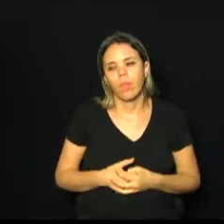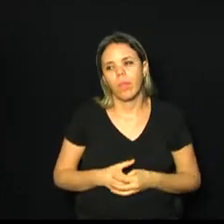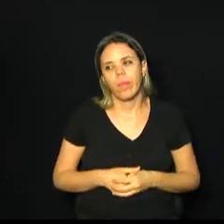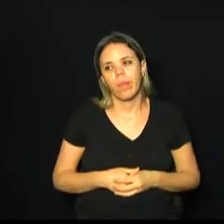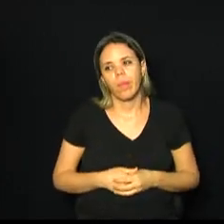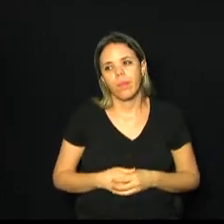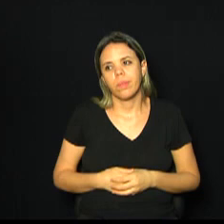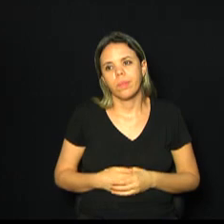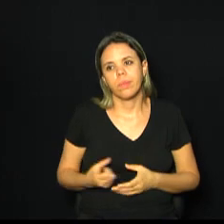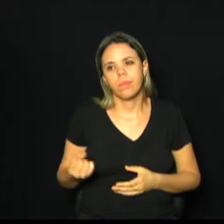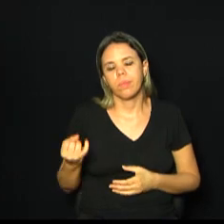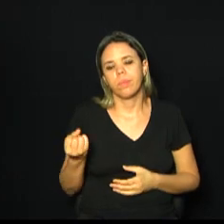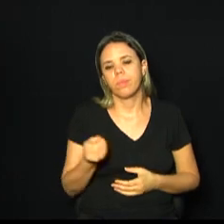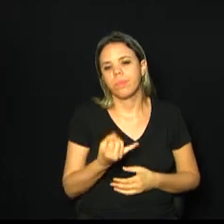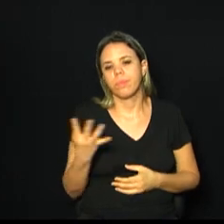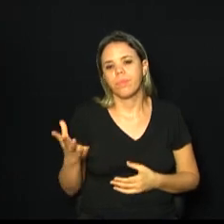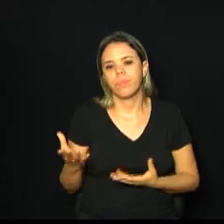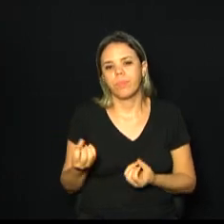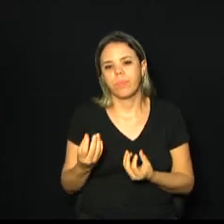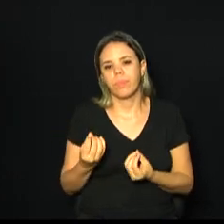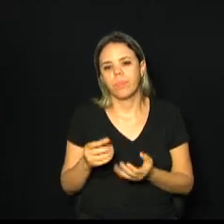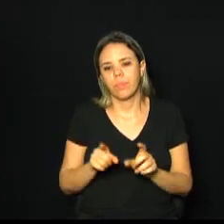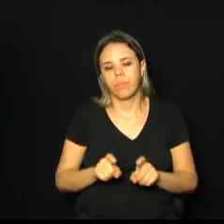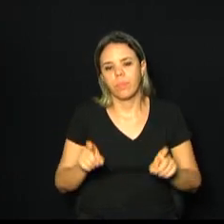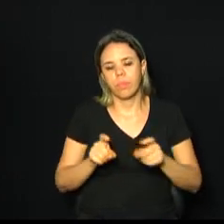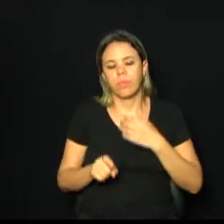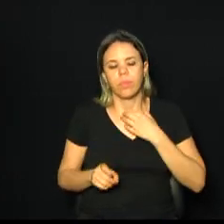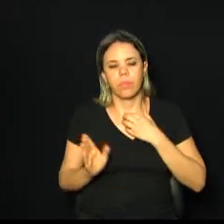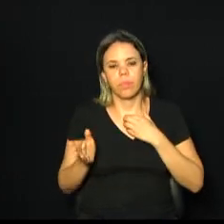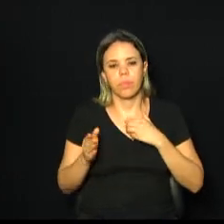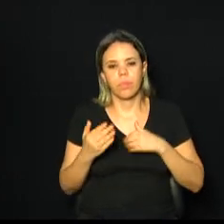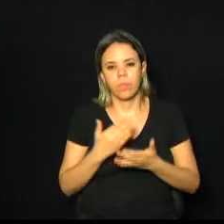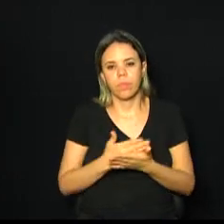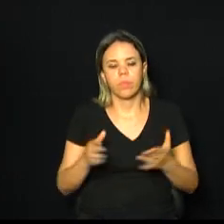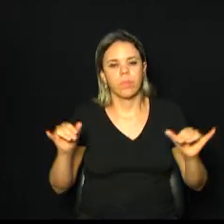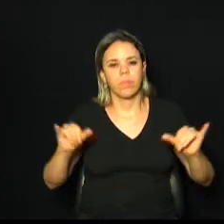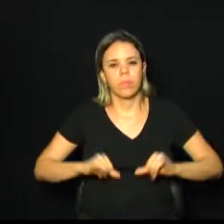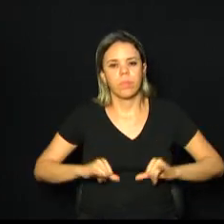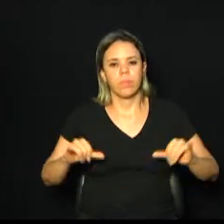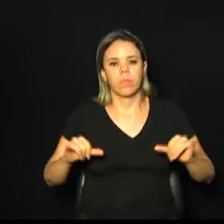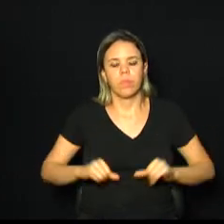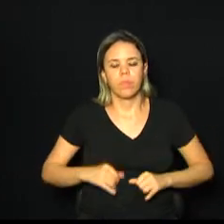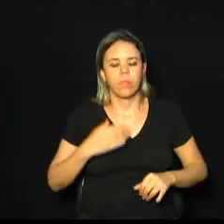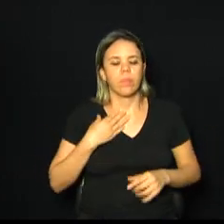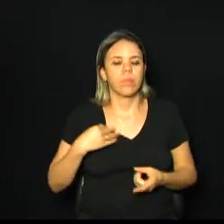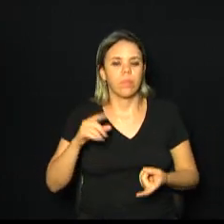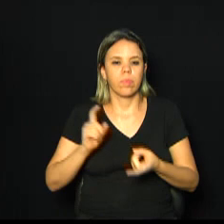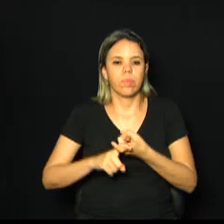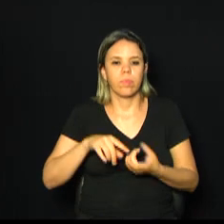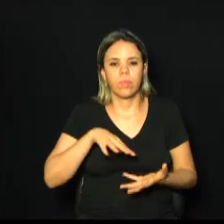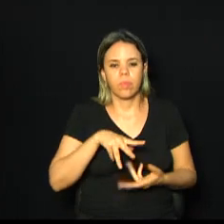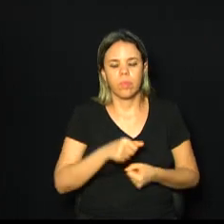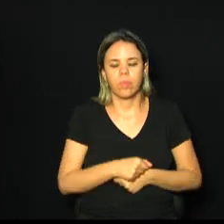Essa captação de informação, ela já começa a sofrer uma punição mundial,